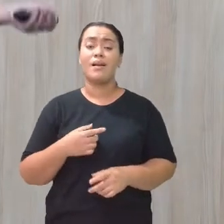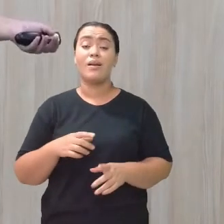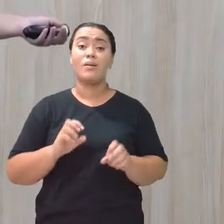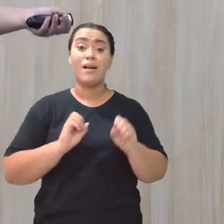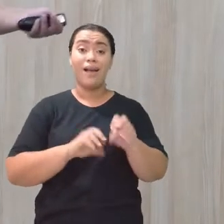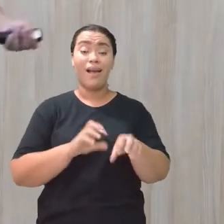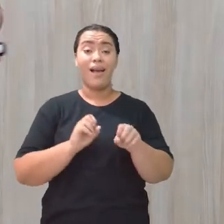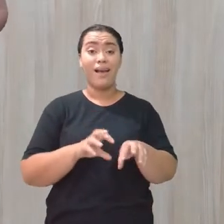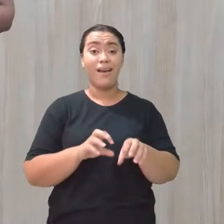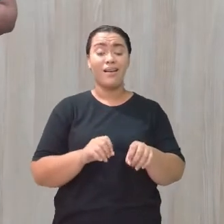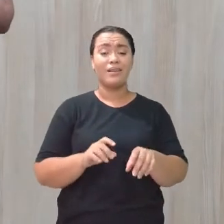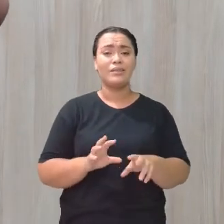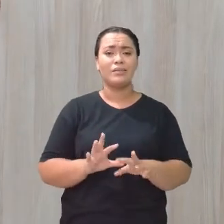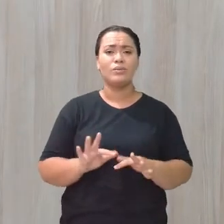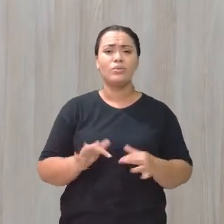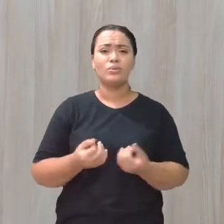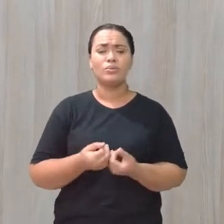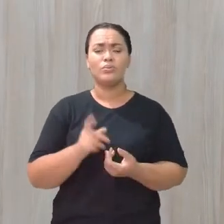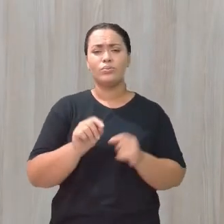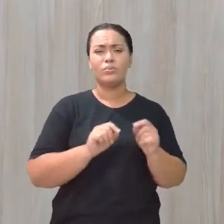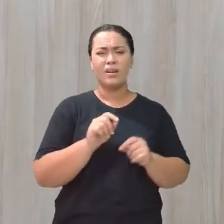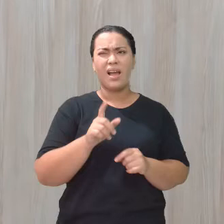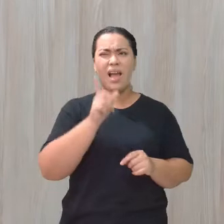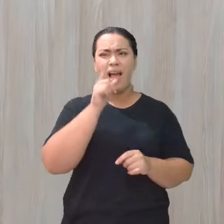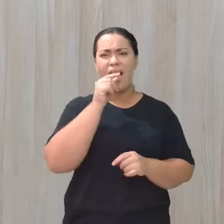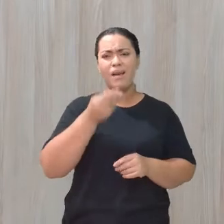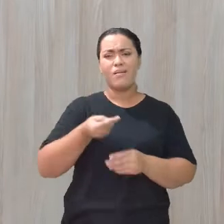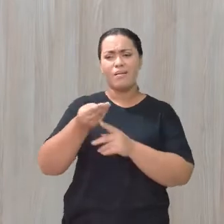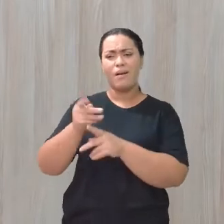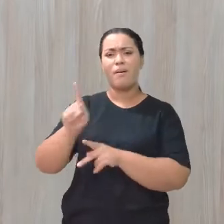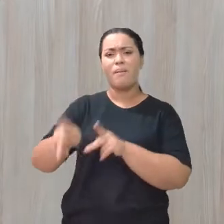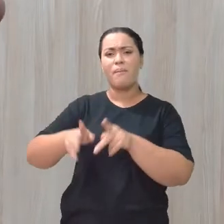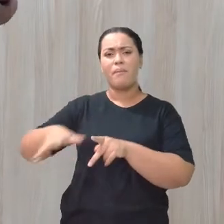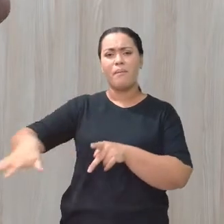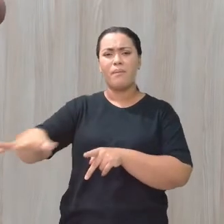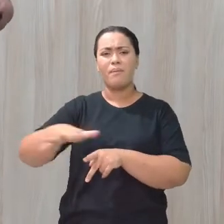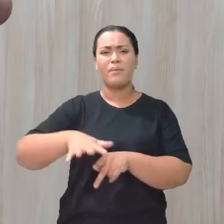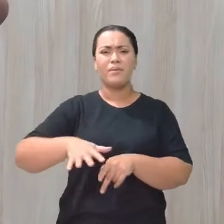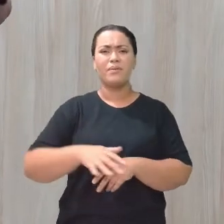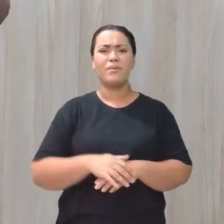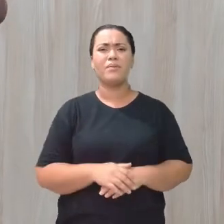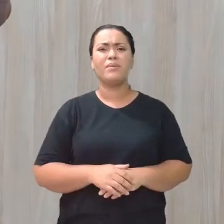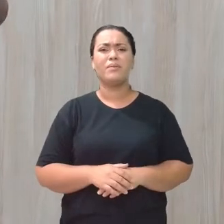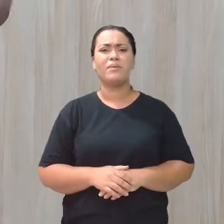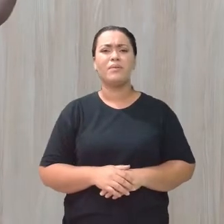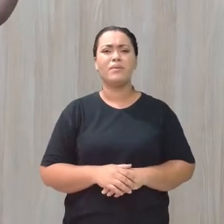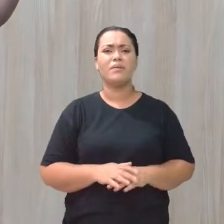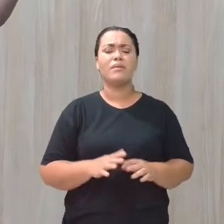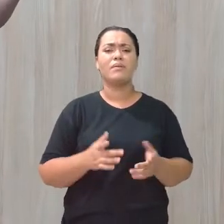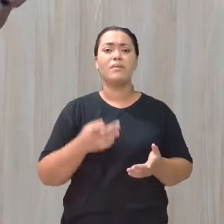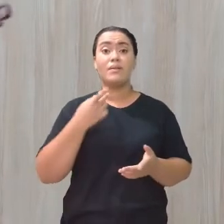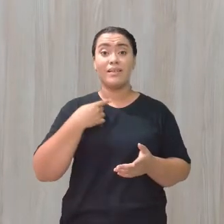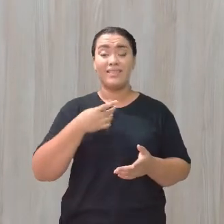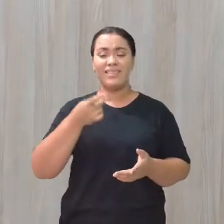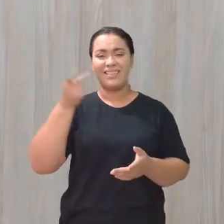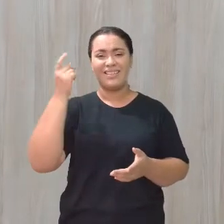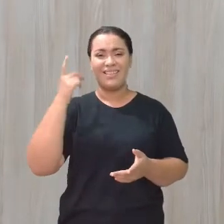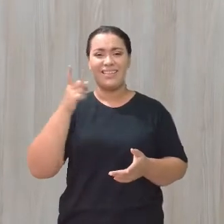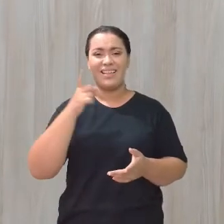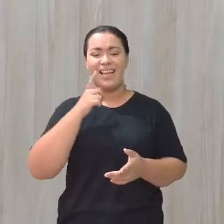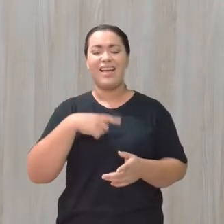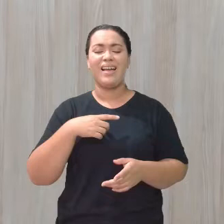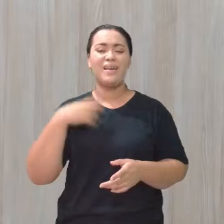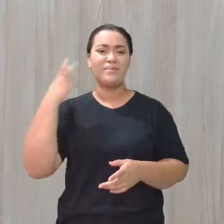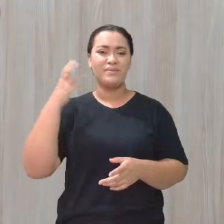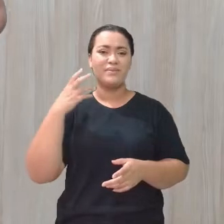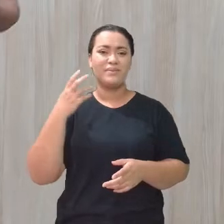linguagem figurada. Por quê? Quando a gente diz água na boca do povo, eu só lembro da boca do povo, na minha época, é uma